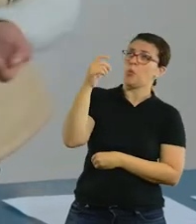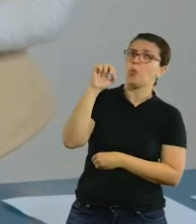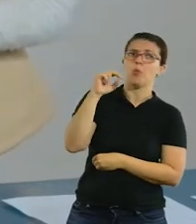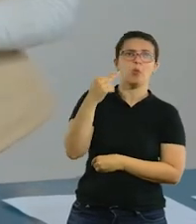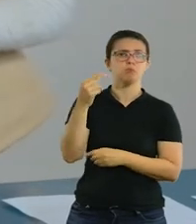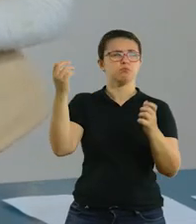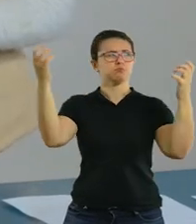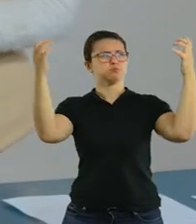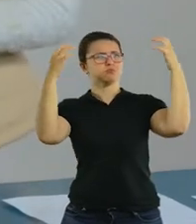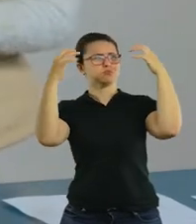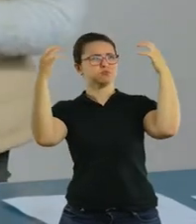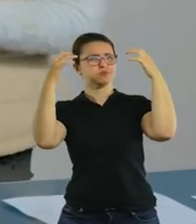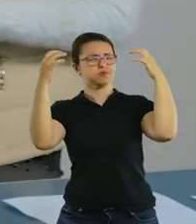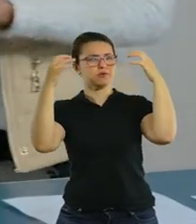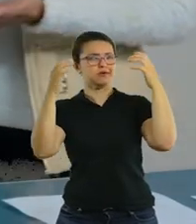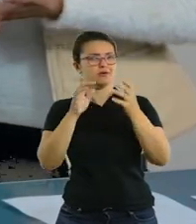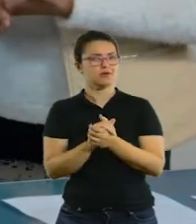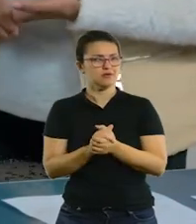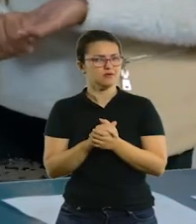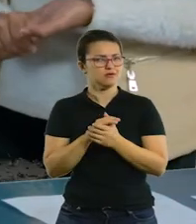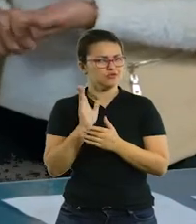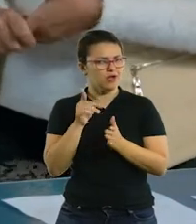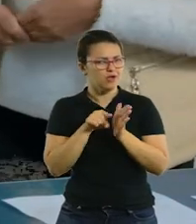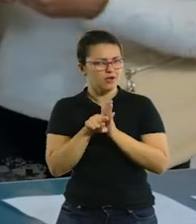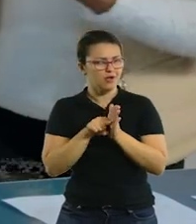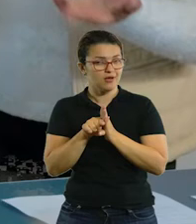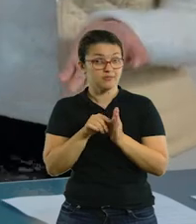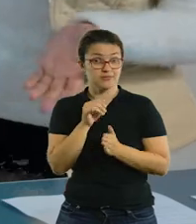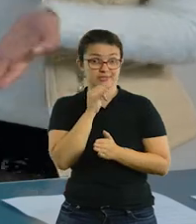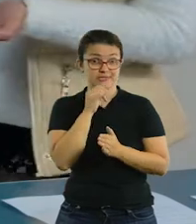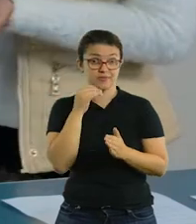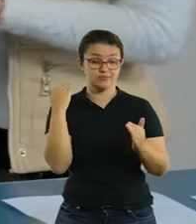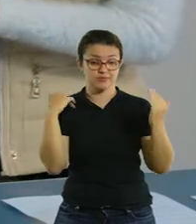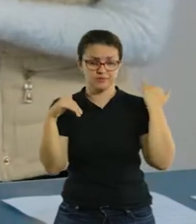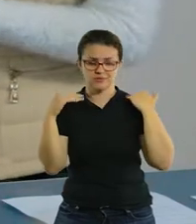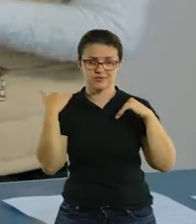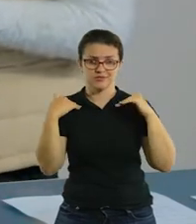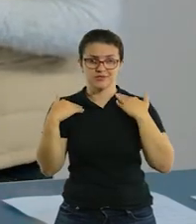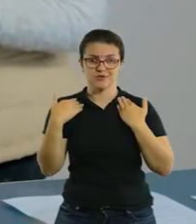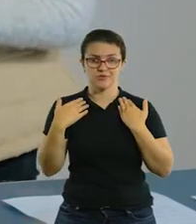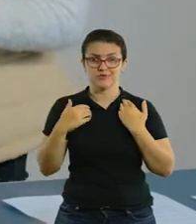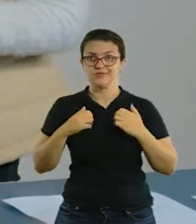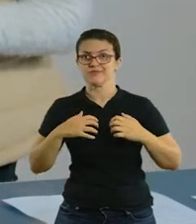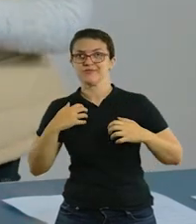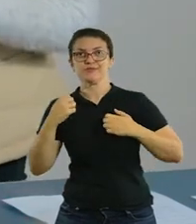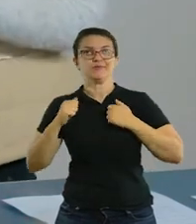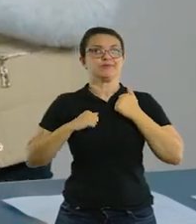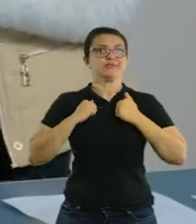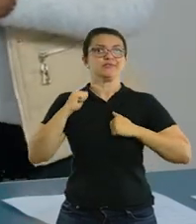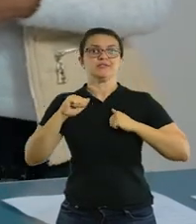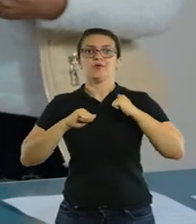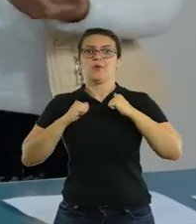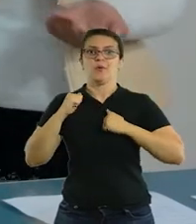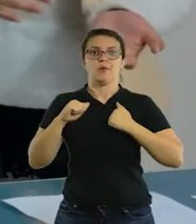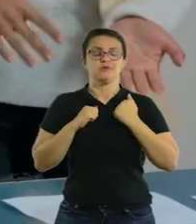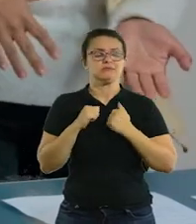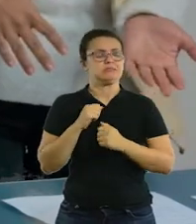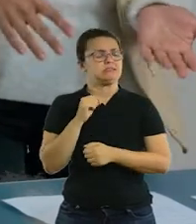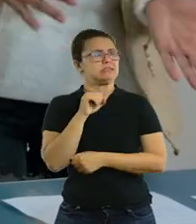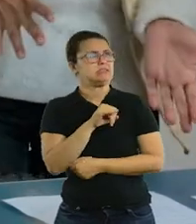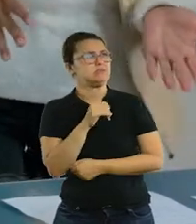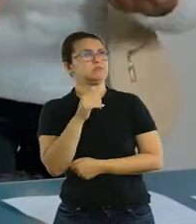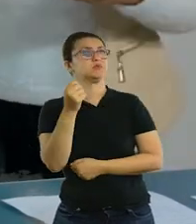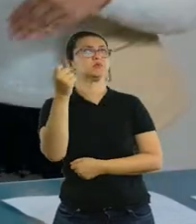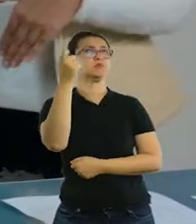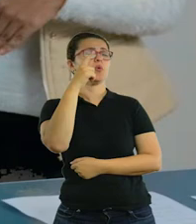chuvoso? Então, quando vamos realizar um passeio, ficamos ansiosos para saber se vai chover ou fazer sol, se vai fazer